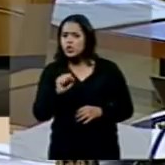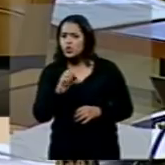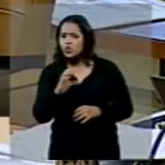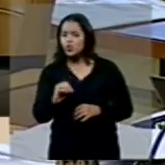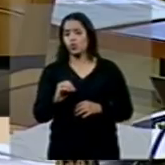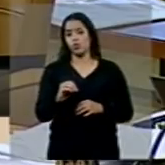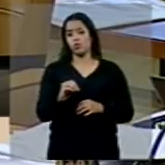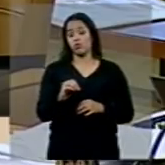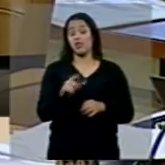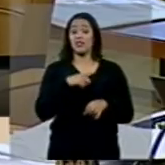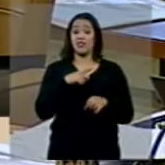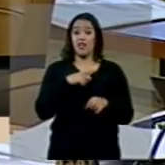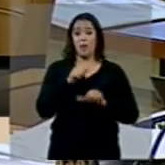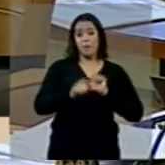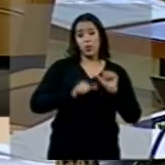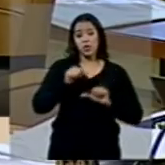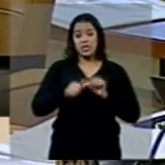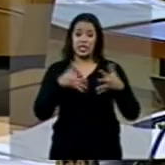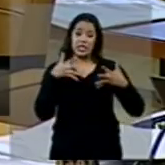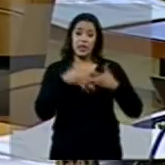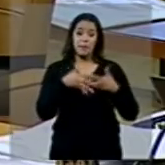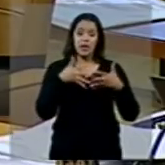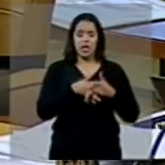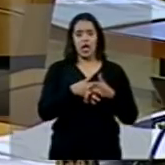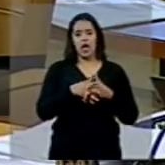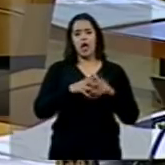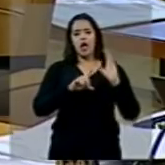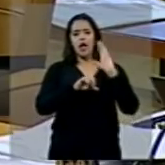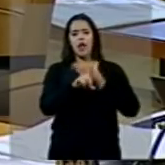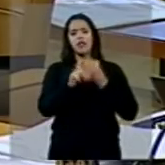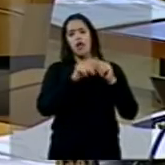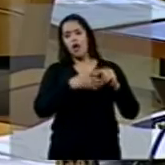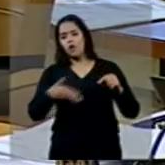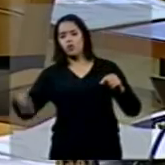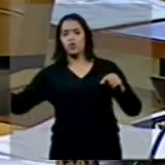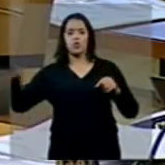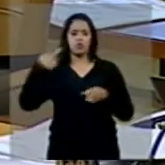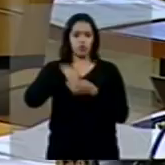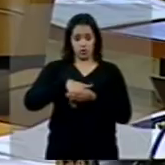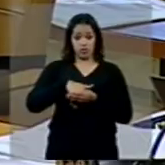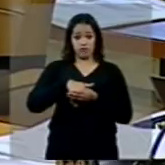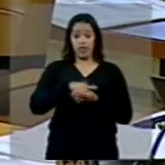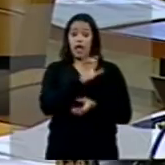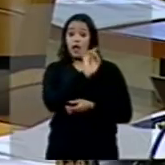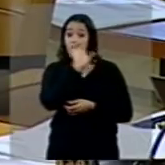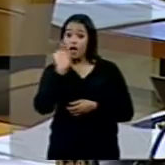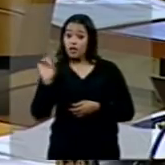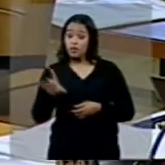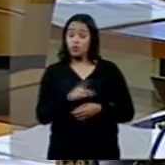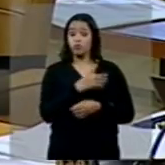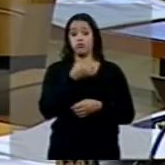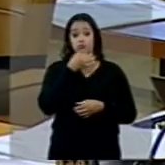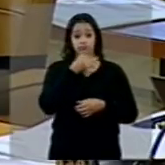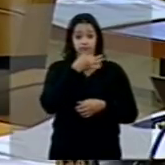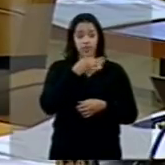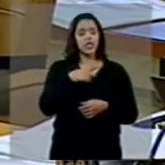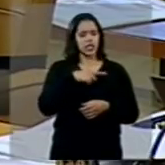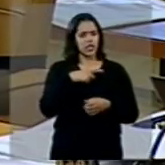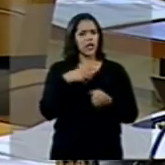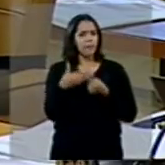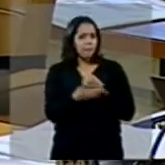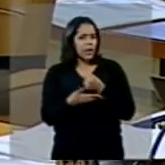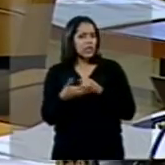a alteração do calendário eleitoral. Cada uma dessas ponderações tem